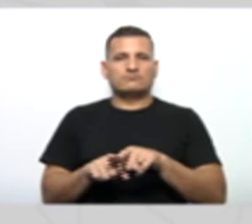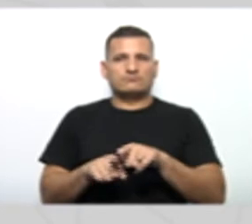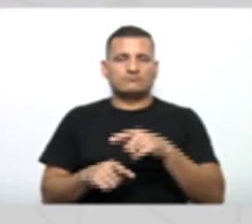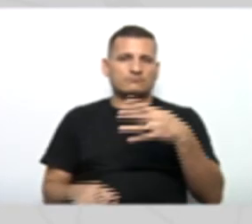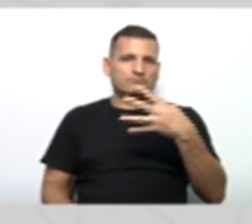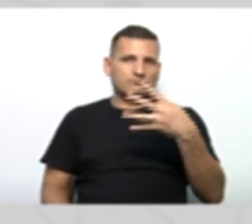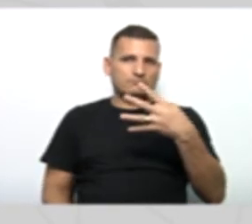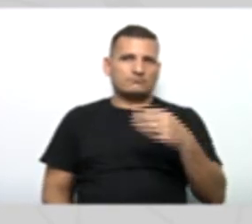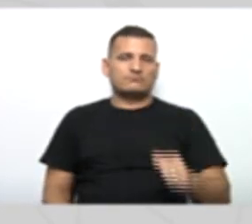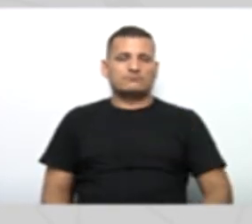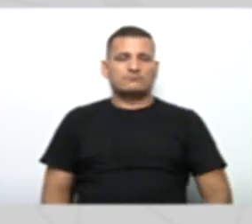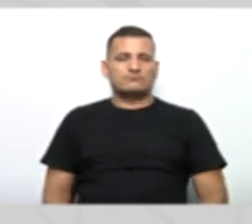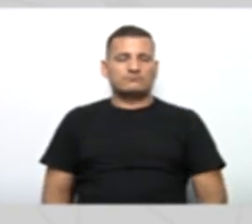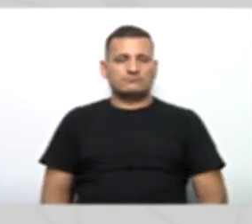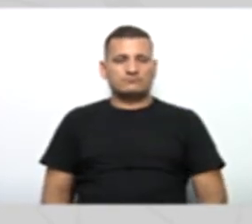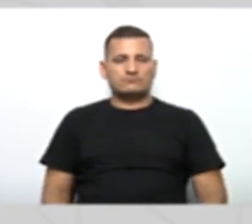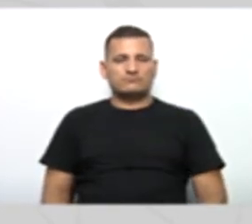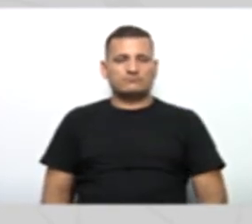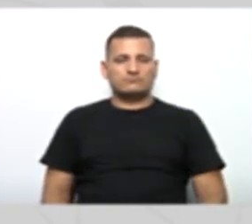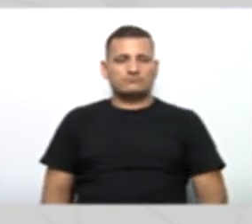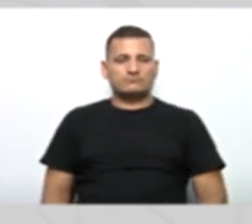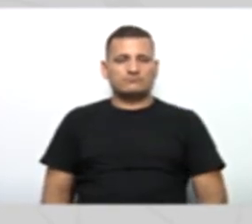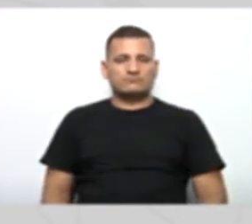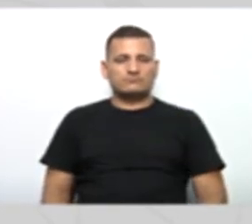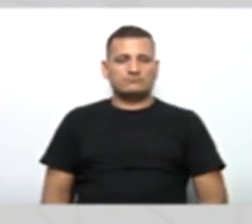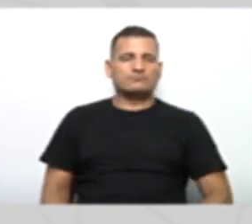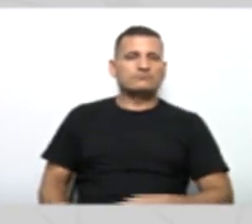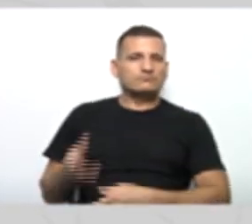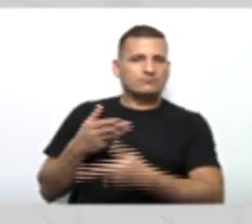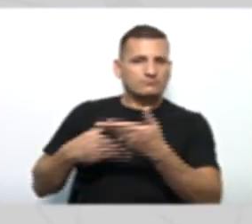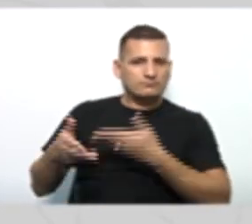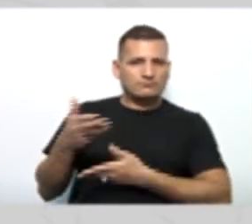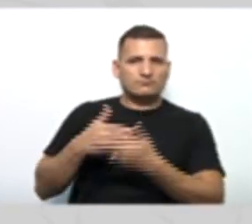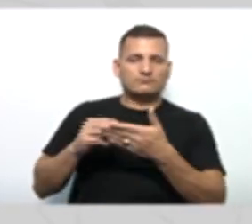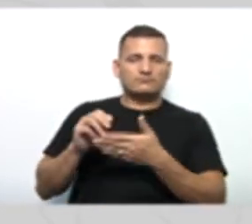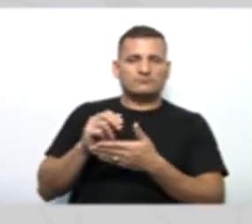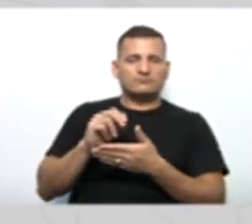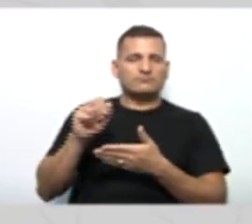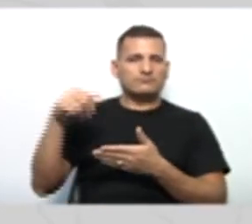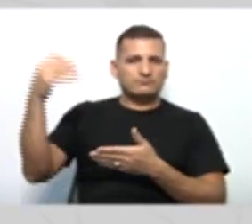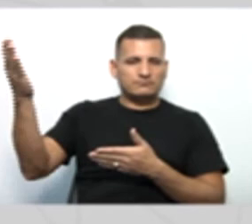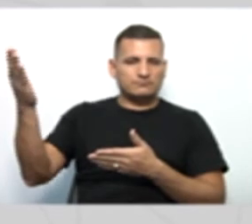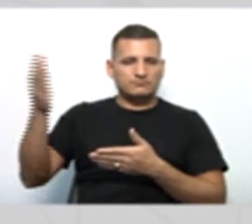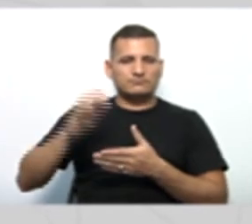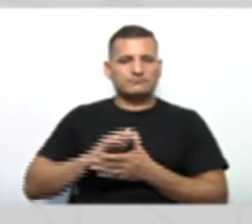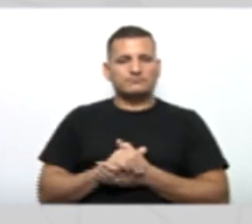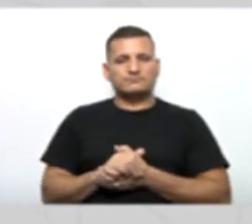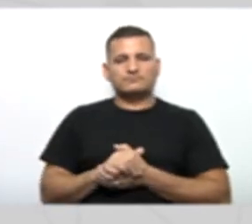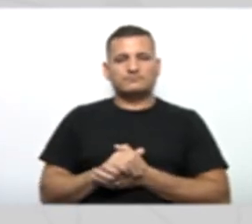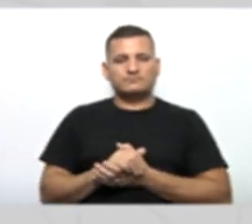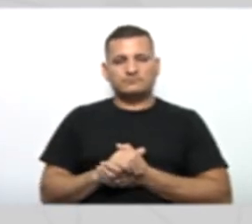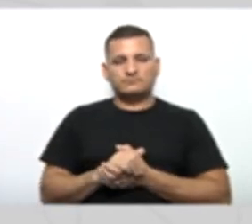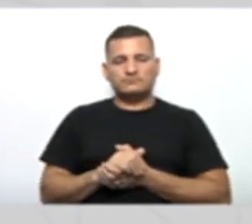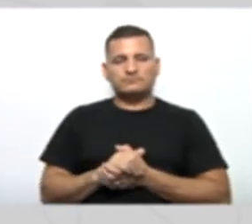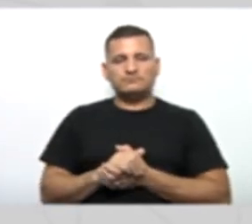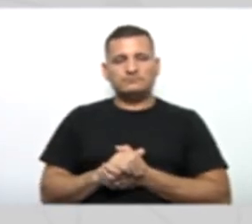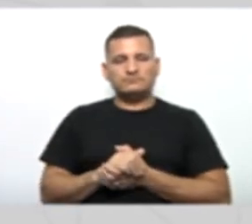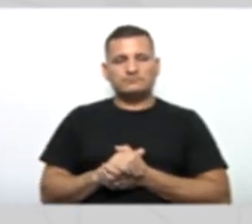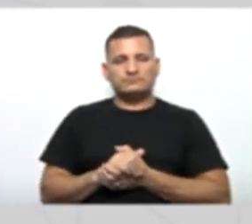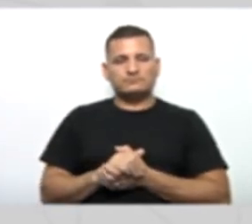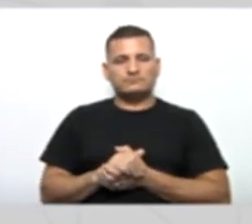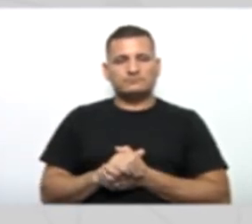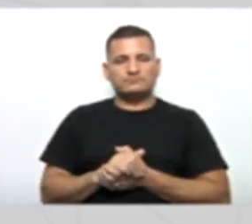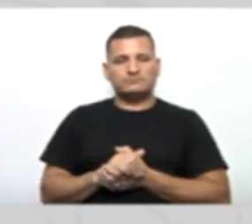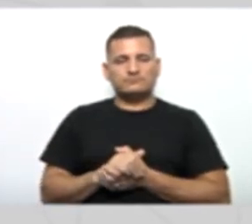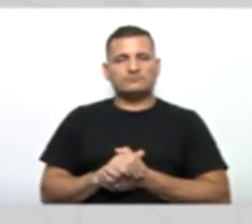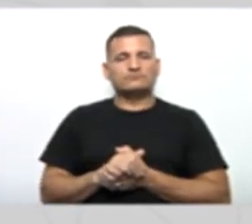parte e a relação relacionamento com público externo no slide não tá aparecendo mas no código de